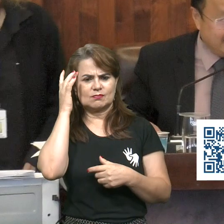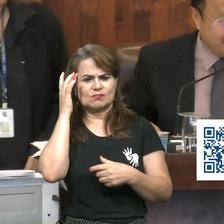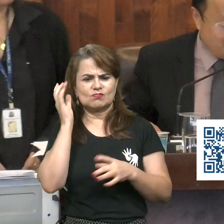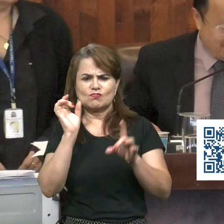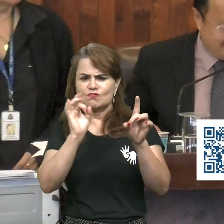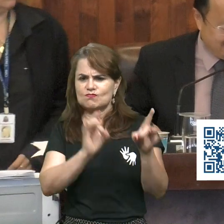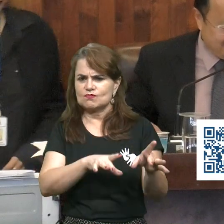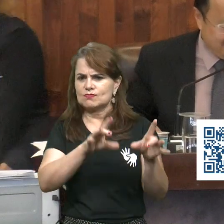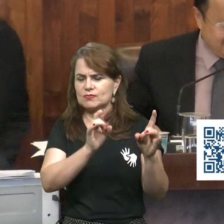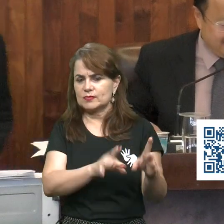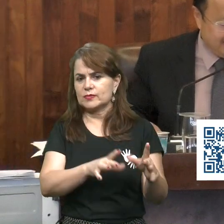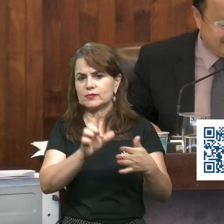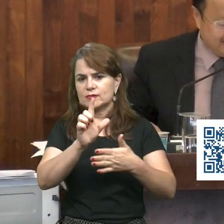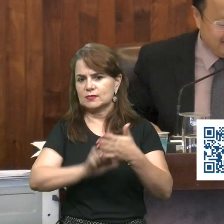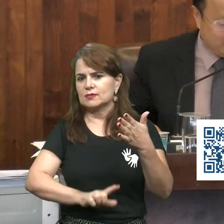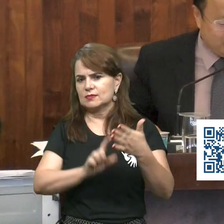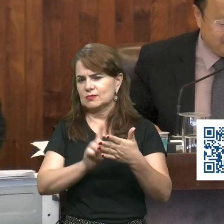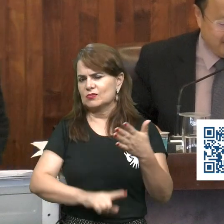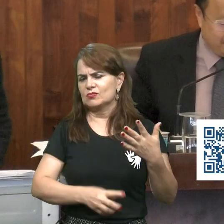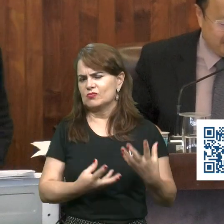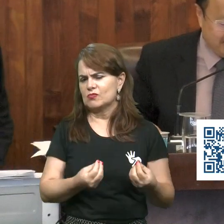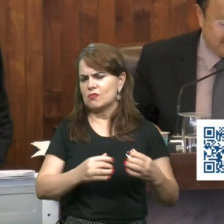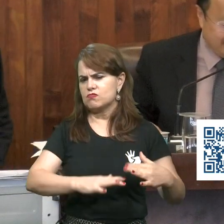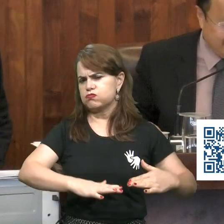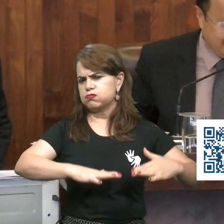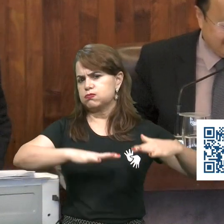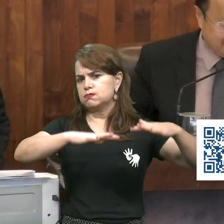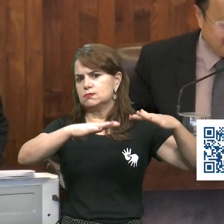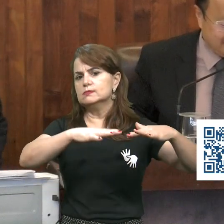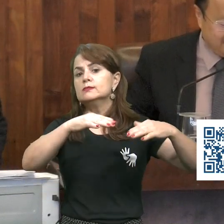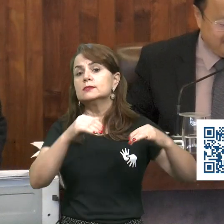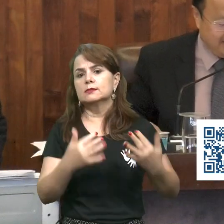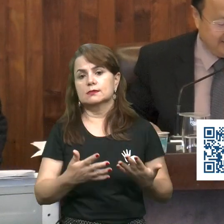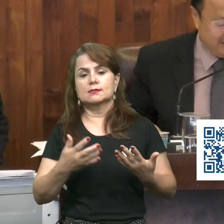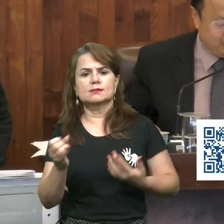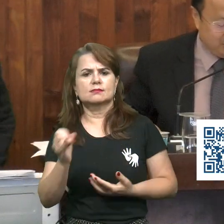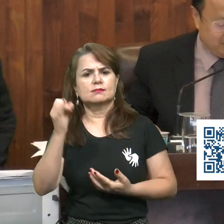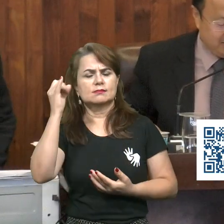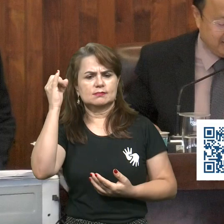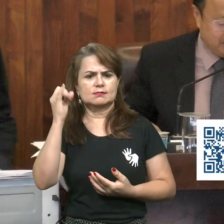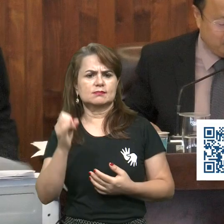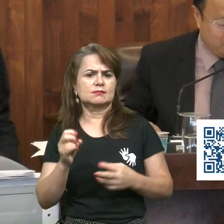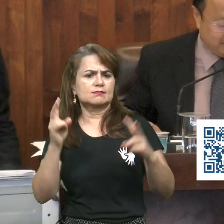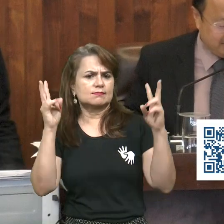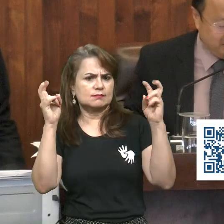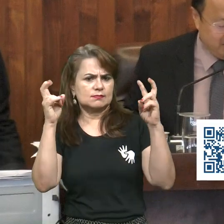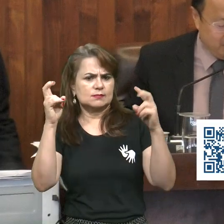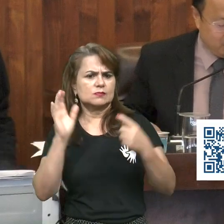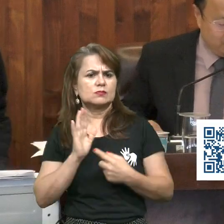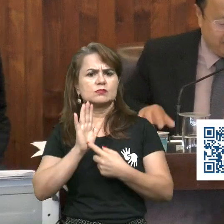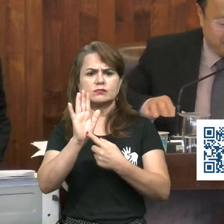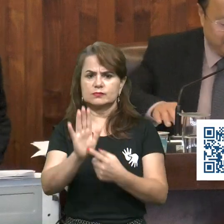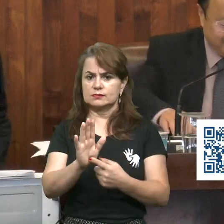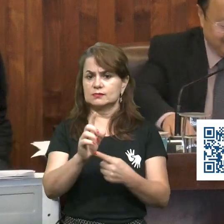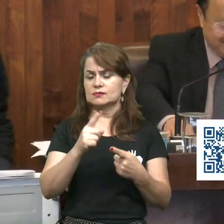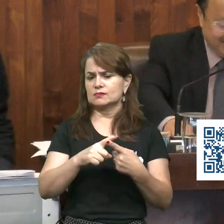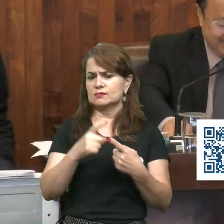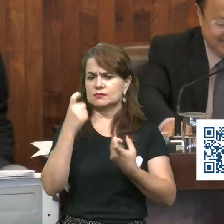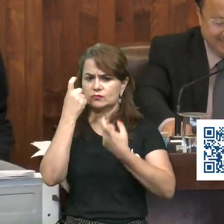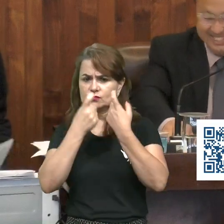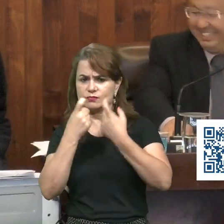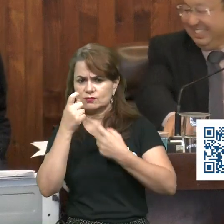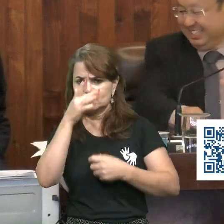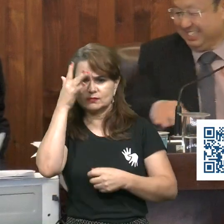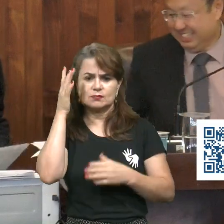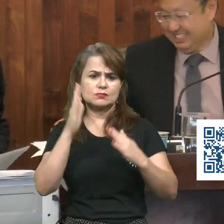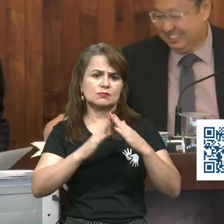descarte inadequado de resíduos e entulhos. É importante destacar que essa situação tem sido motivo de grande preocupação por parte dos moradores da